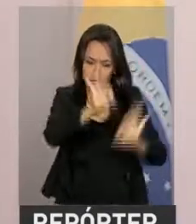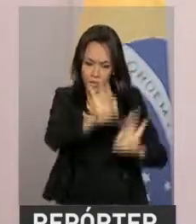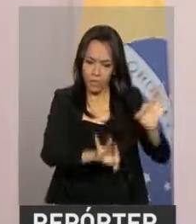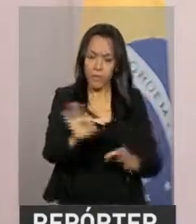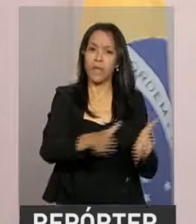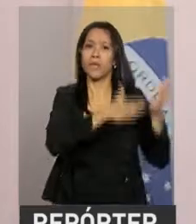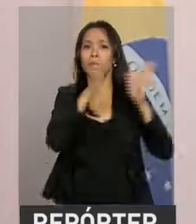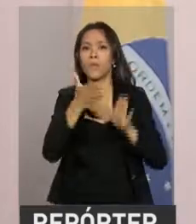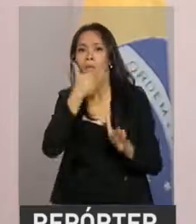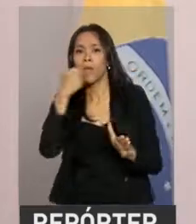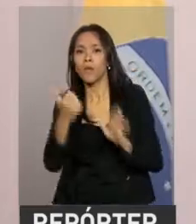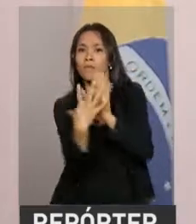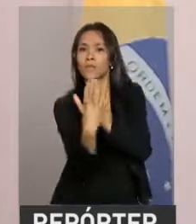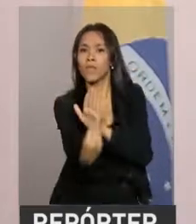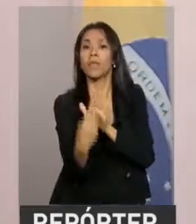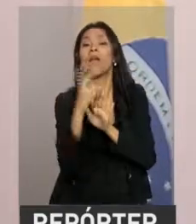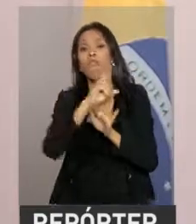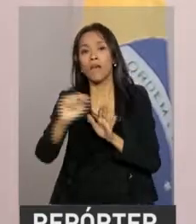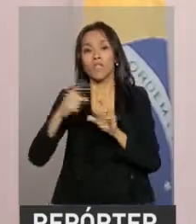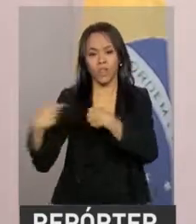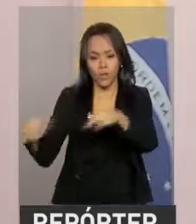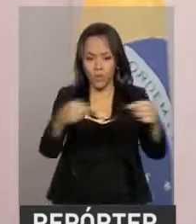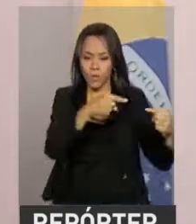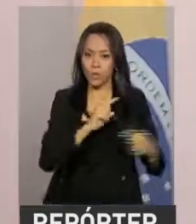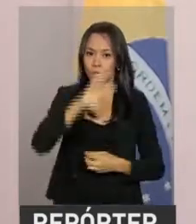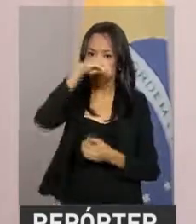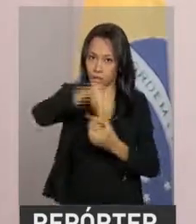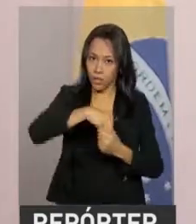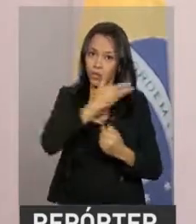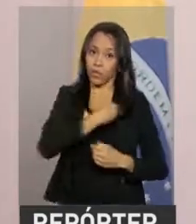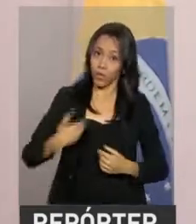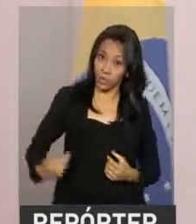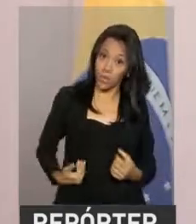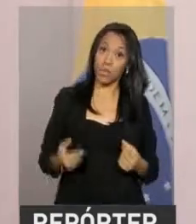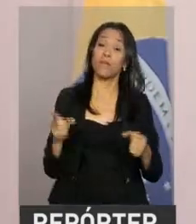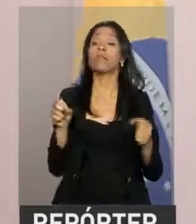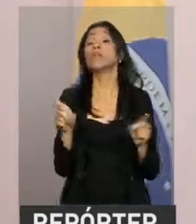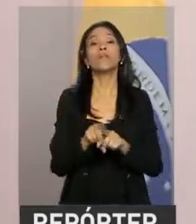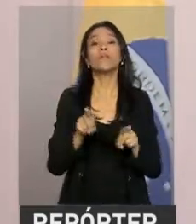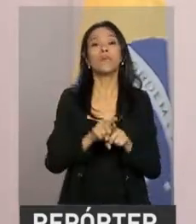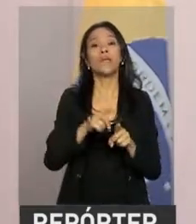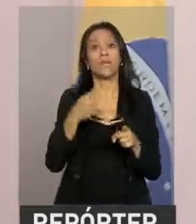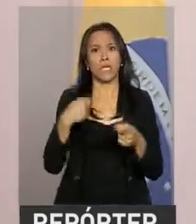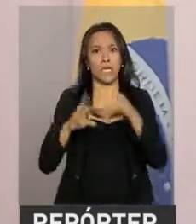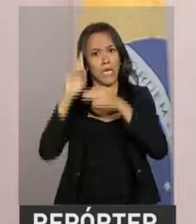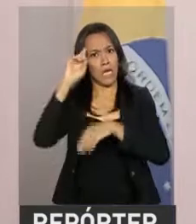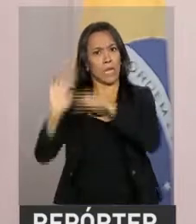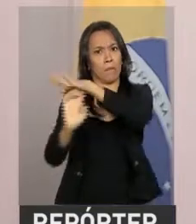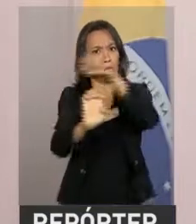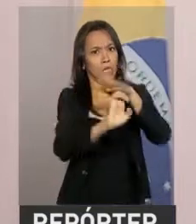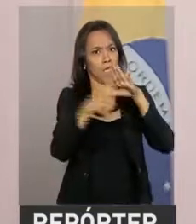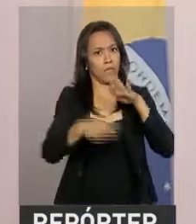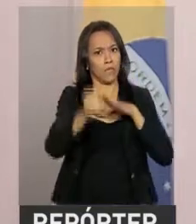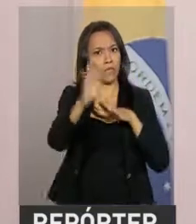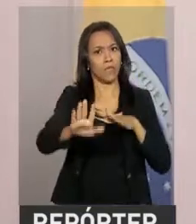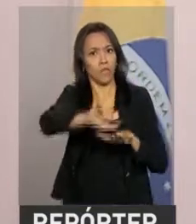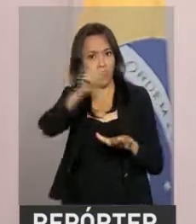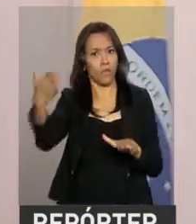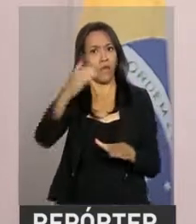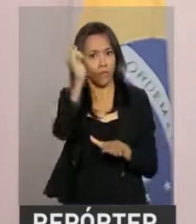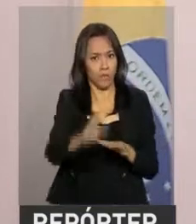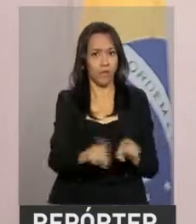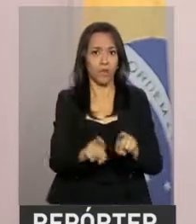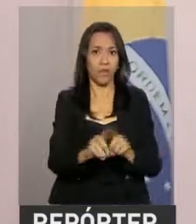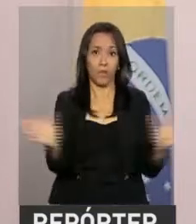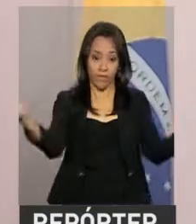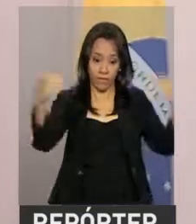melhores práticas vão ser discutidas por membros do governo e do mercado do brasil e dos estados unidos a idéia é discutir melhores práticas